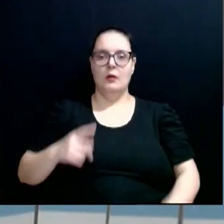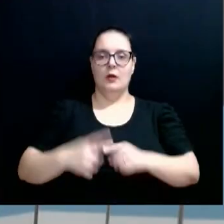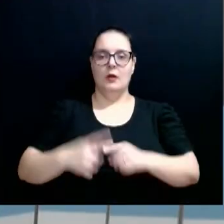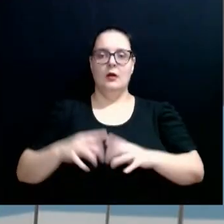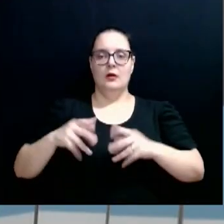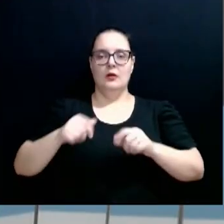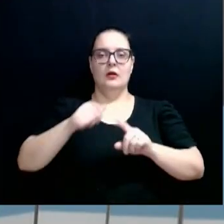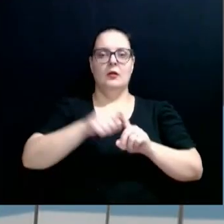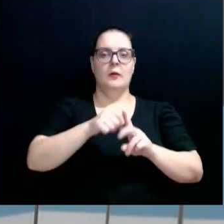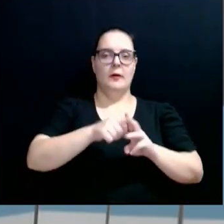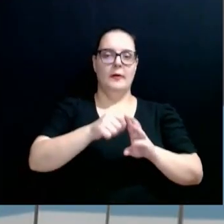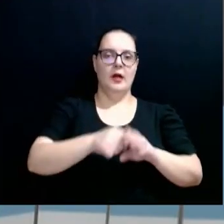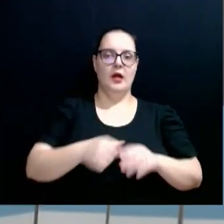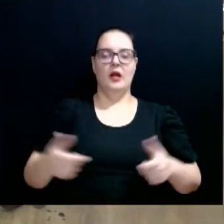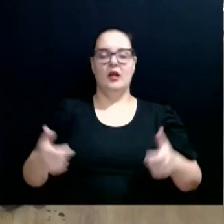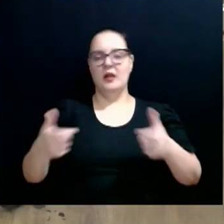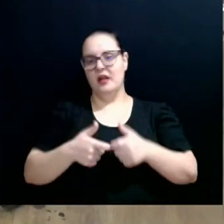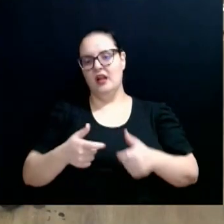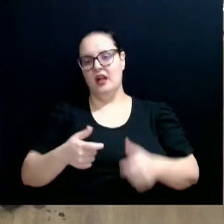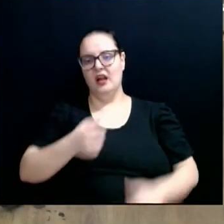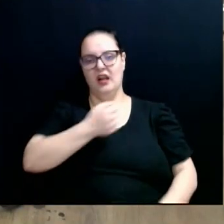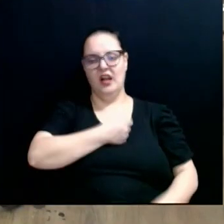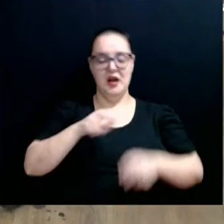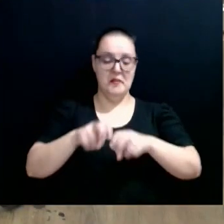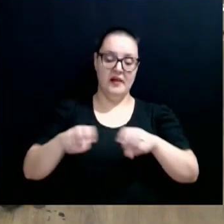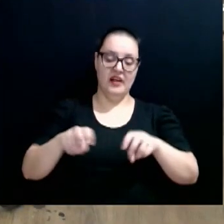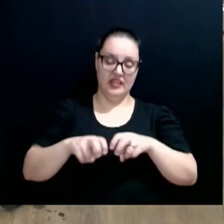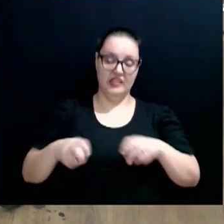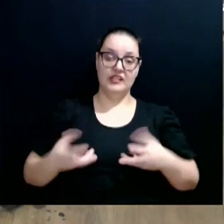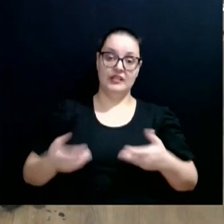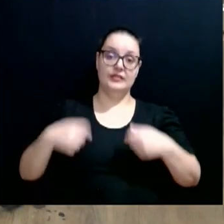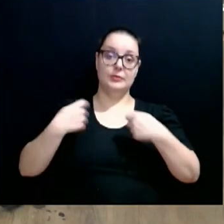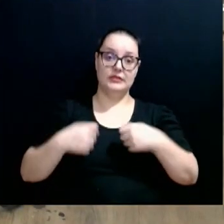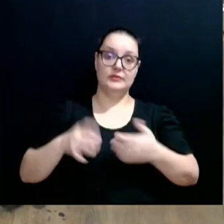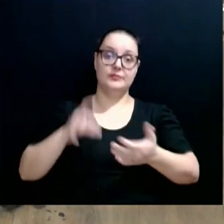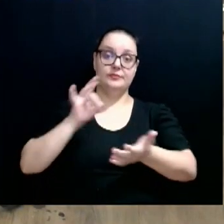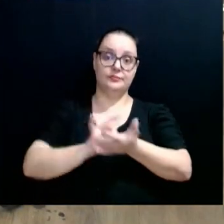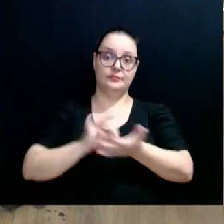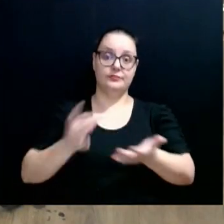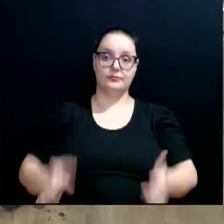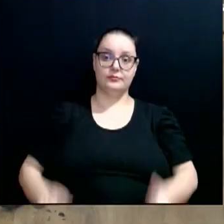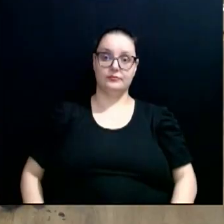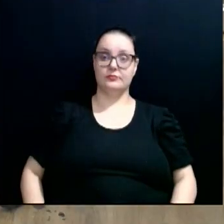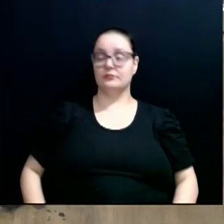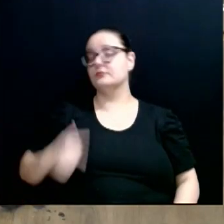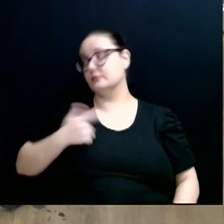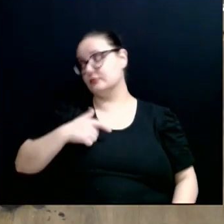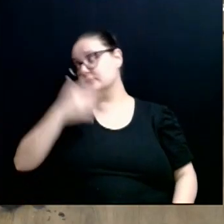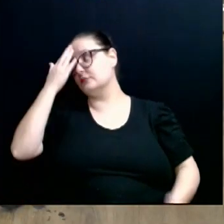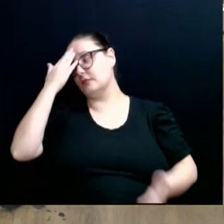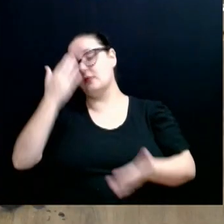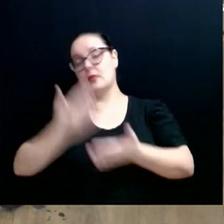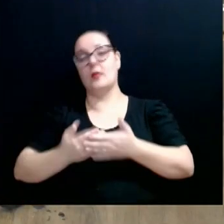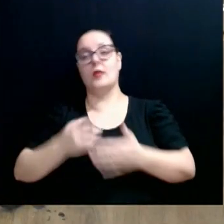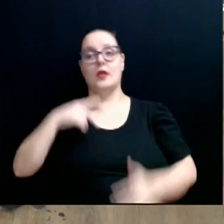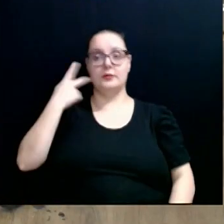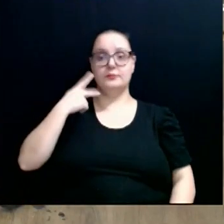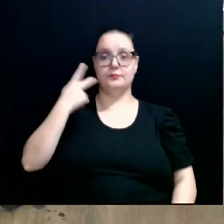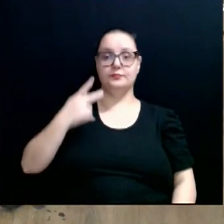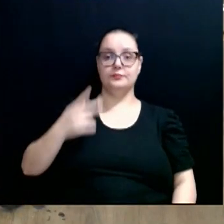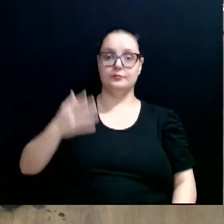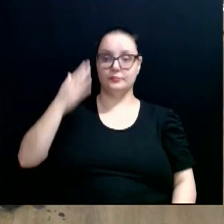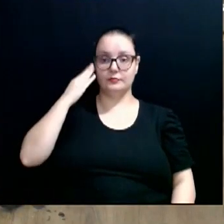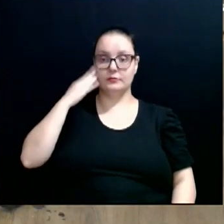de passageiros. Né? Então, a gente precisa realmente, a gente acredita, o vereador Eduardo Magoga sabe disso, que com a nova licitação a